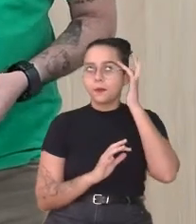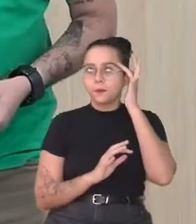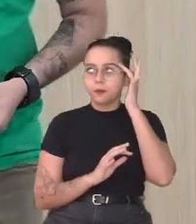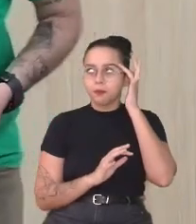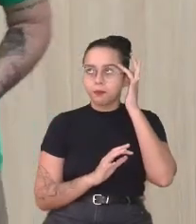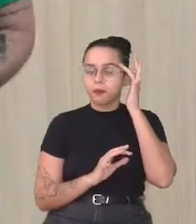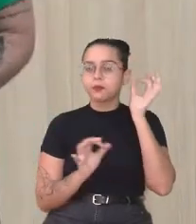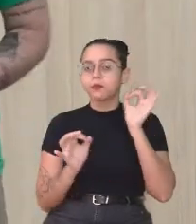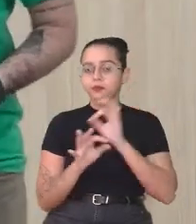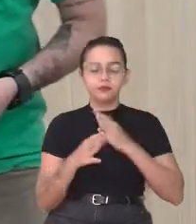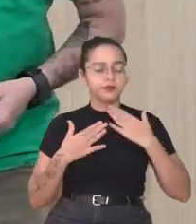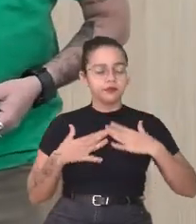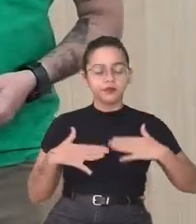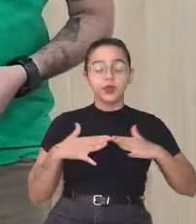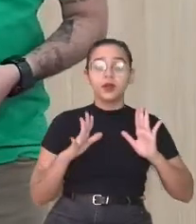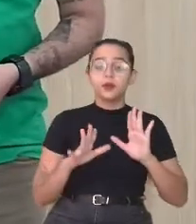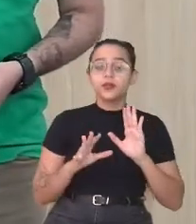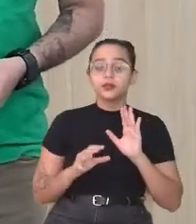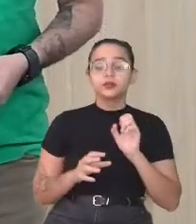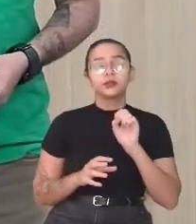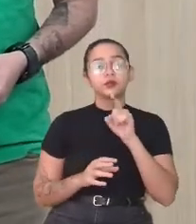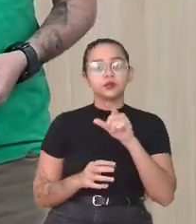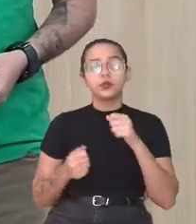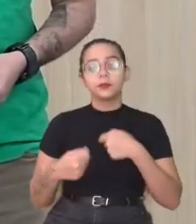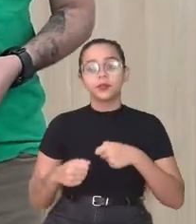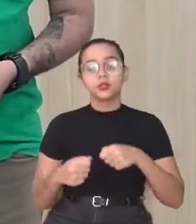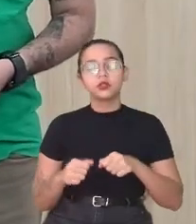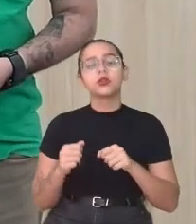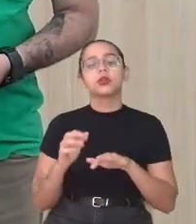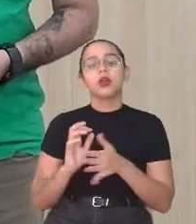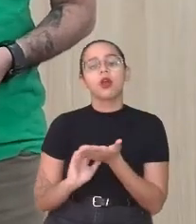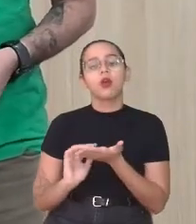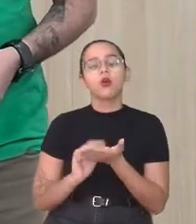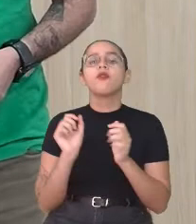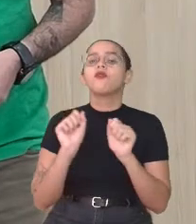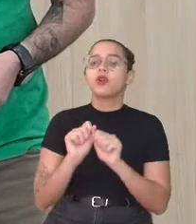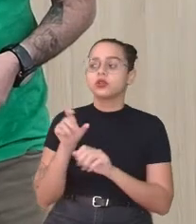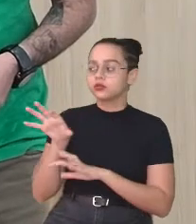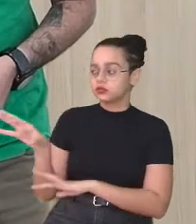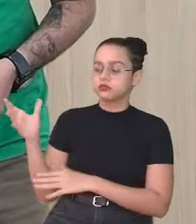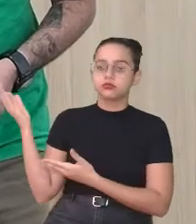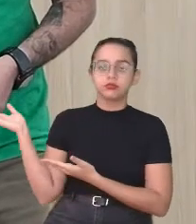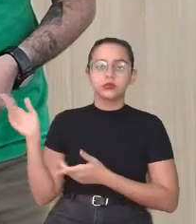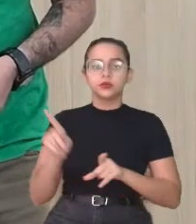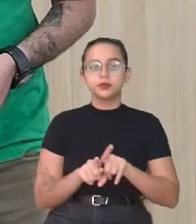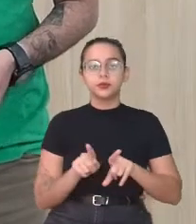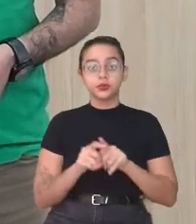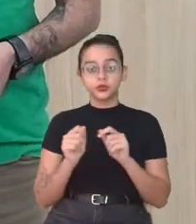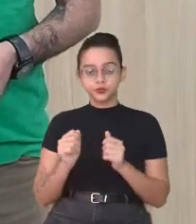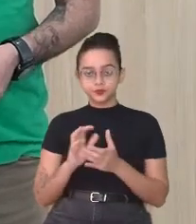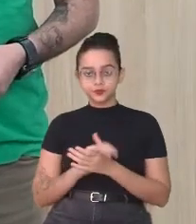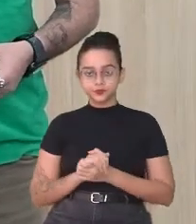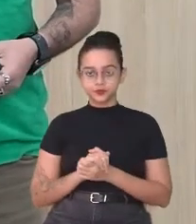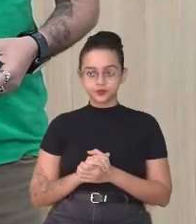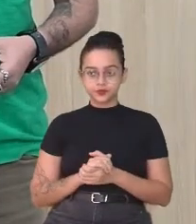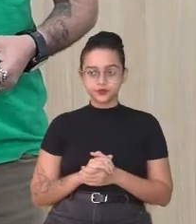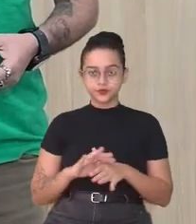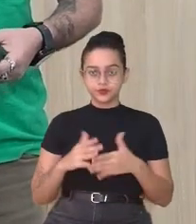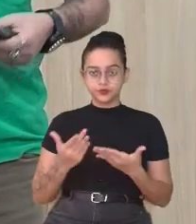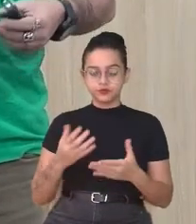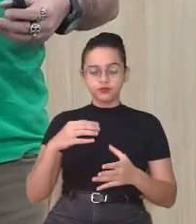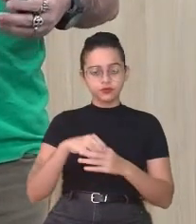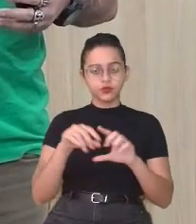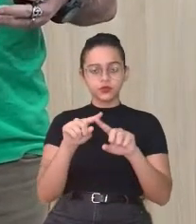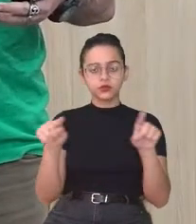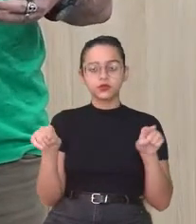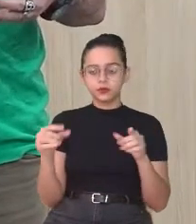cabeça, tranquilo. Mas se você precisar da calculadora, você faz dessa forma também, tá certo? Aí muitas vezes em sala